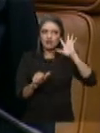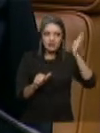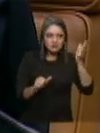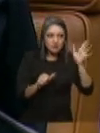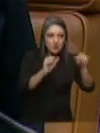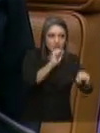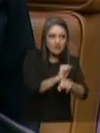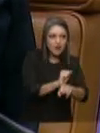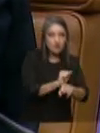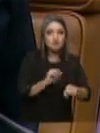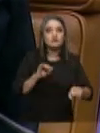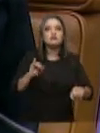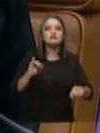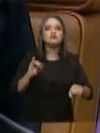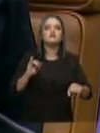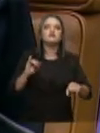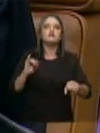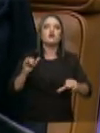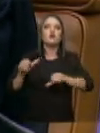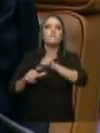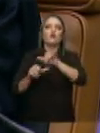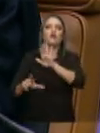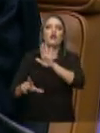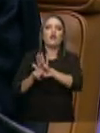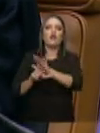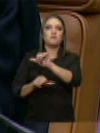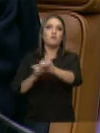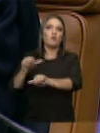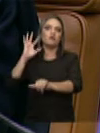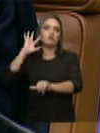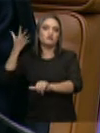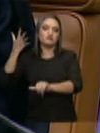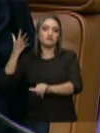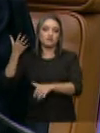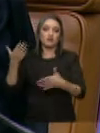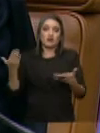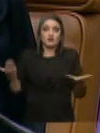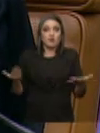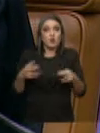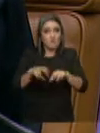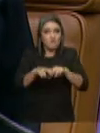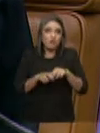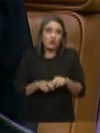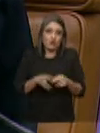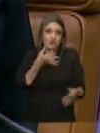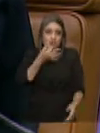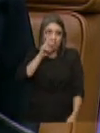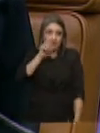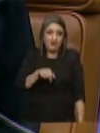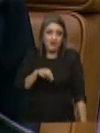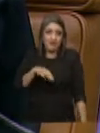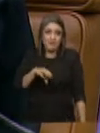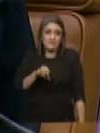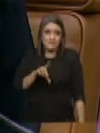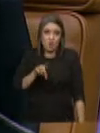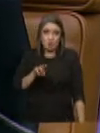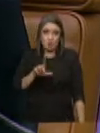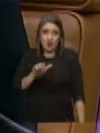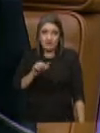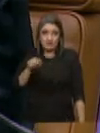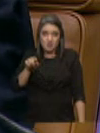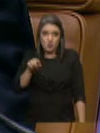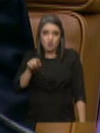direito. Portanto, eu sequer acho que nós estamos lidando com modulação, porque a modulação, na